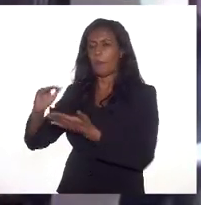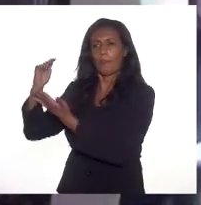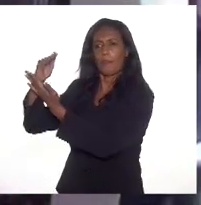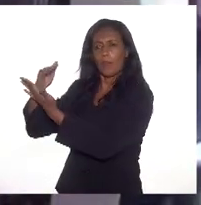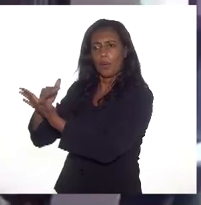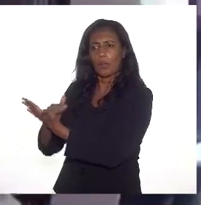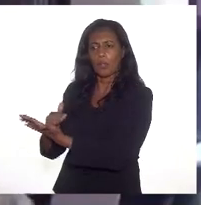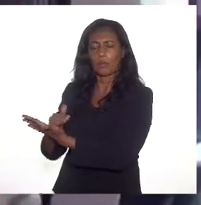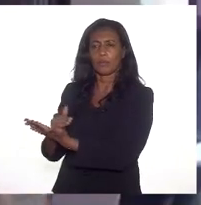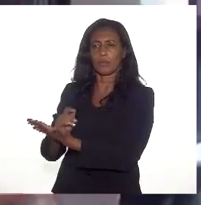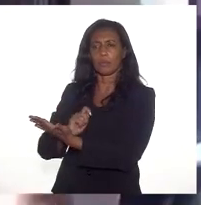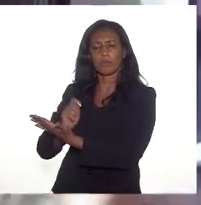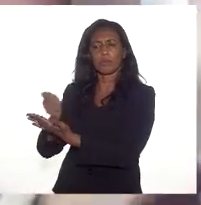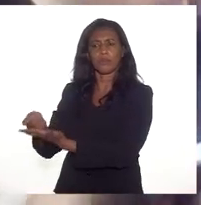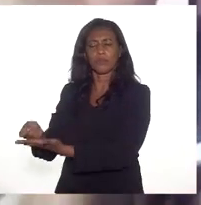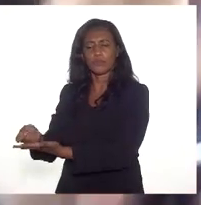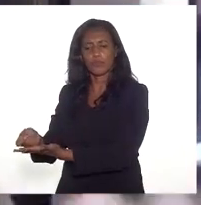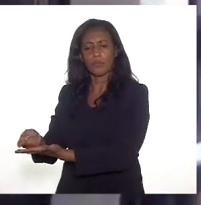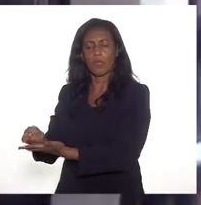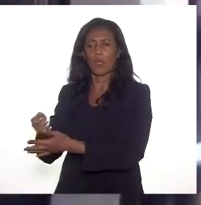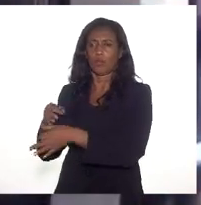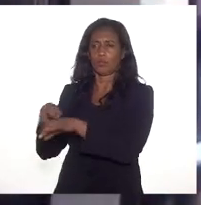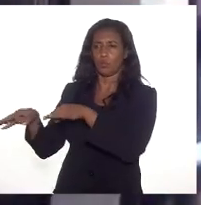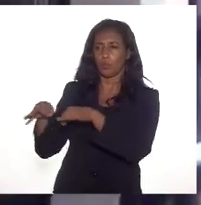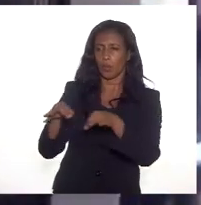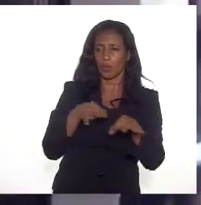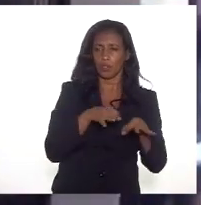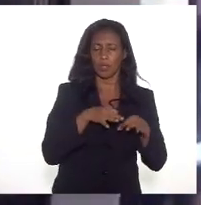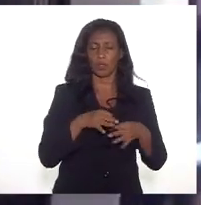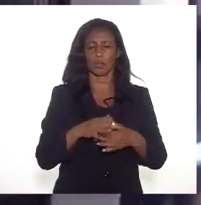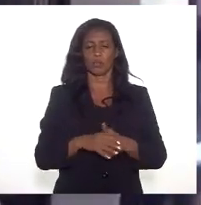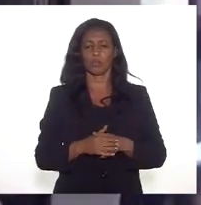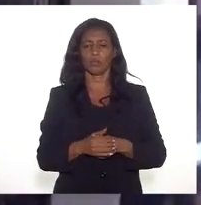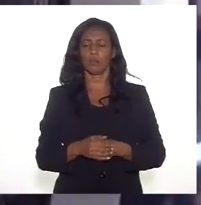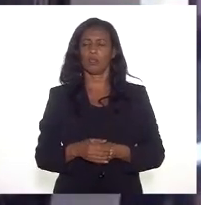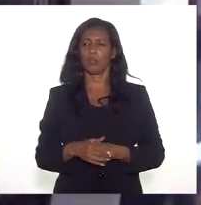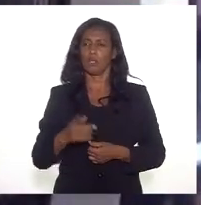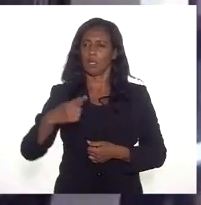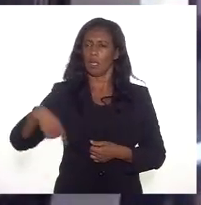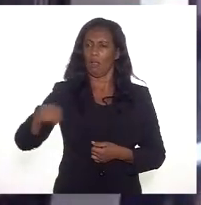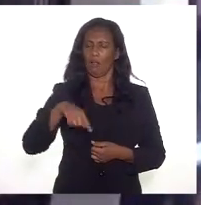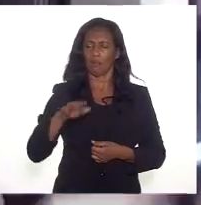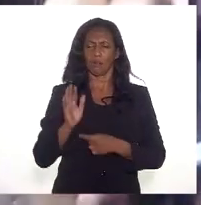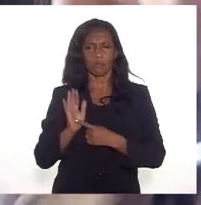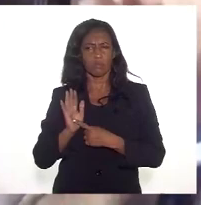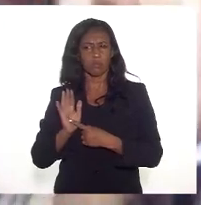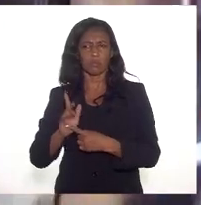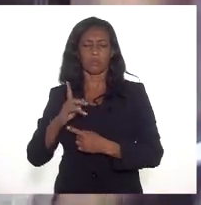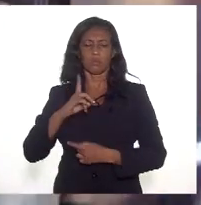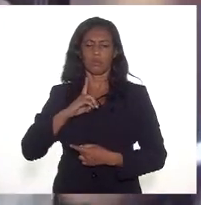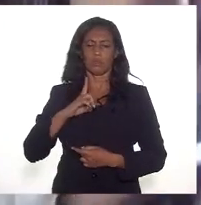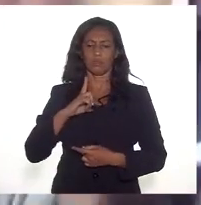programas, realização dos projetos, né? Elas são representadas, tem